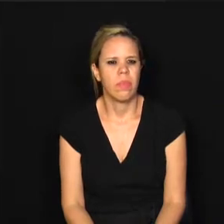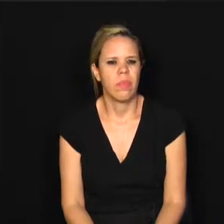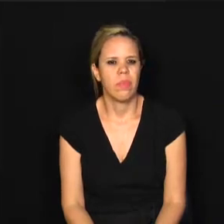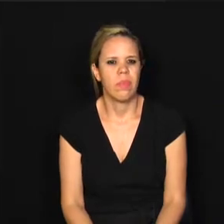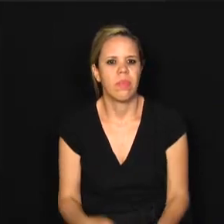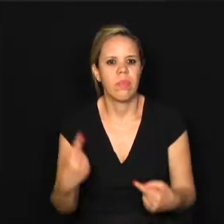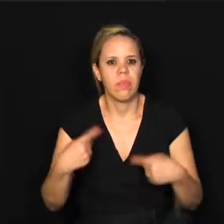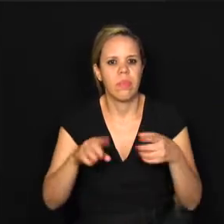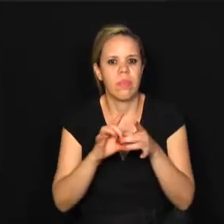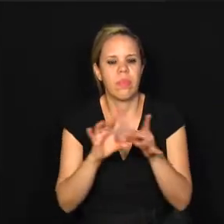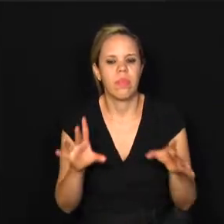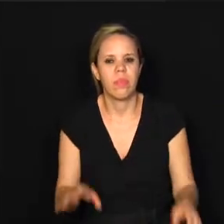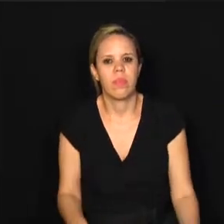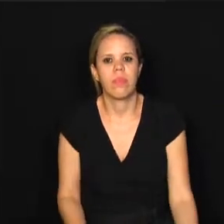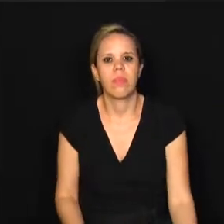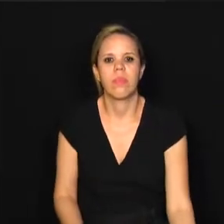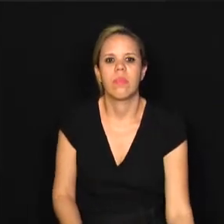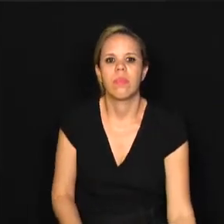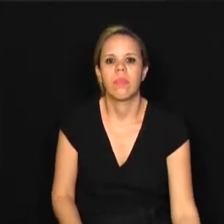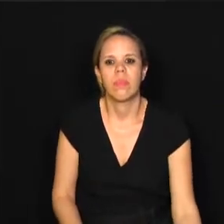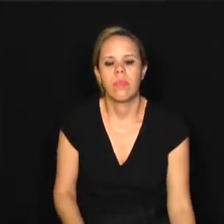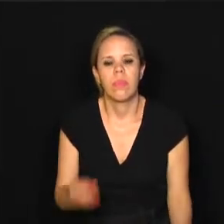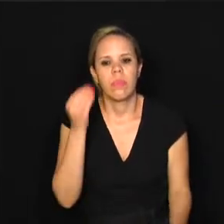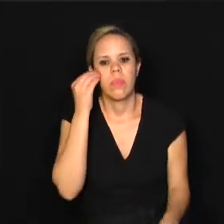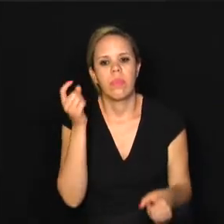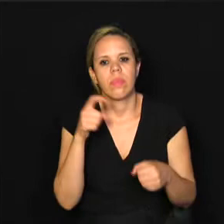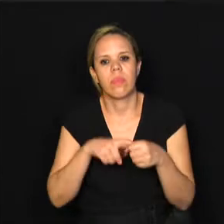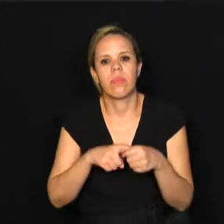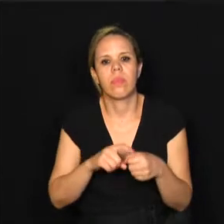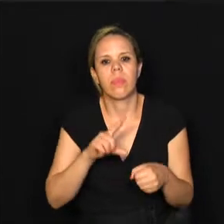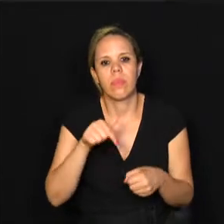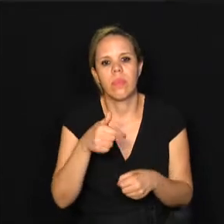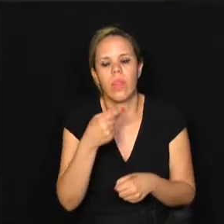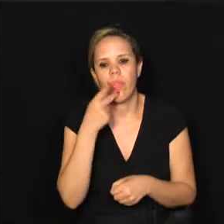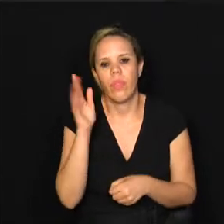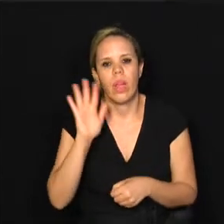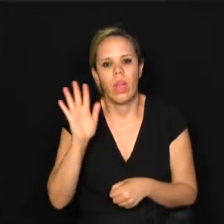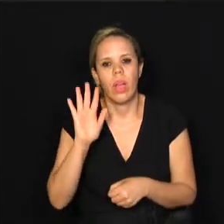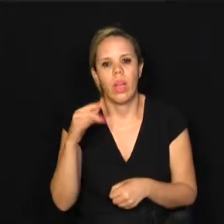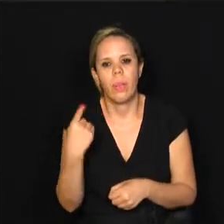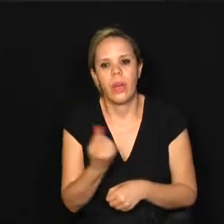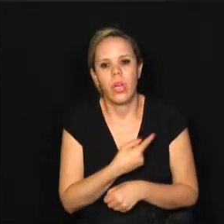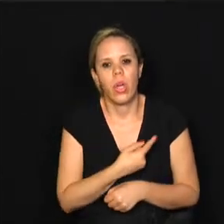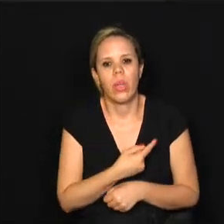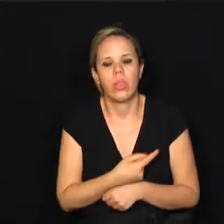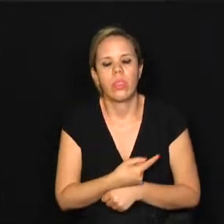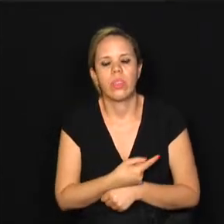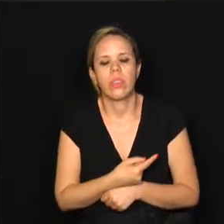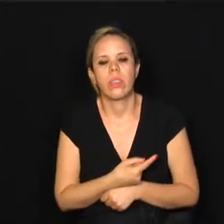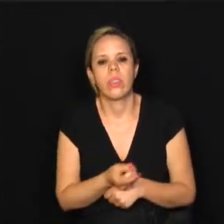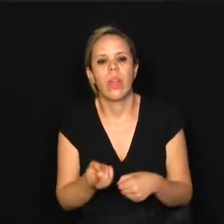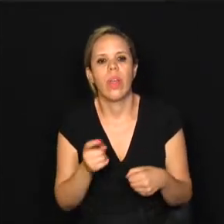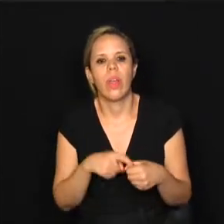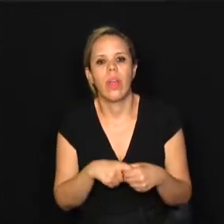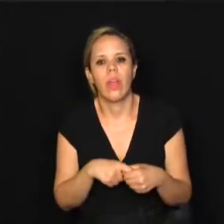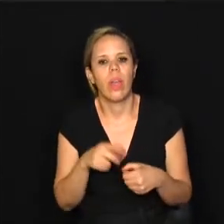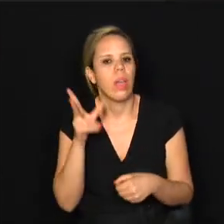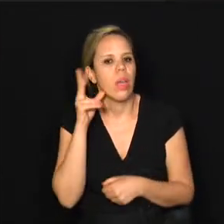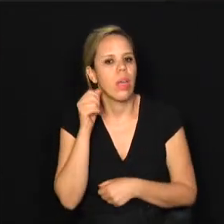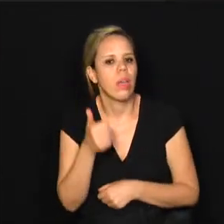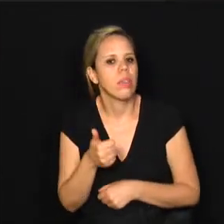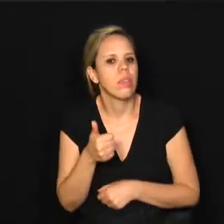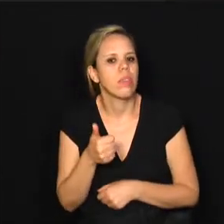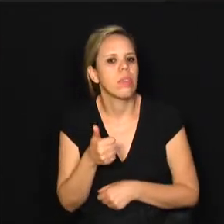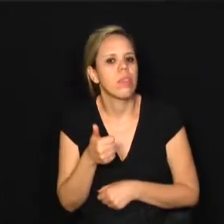livre, enquanto a dona Sebastiana tente voltar, assim que ela voltar, ela dá um sinalzinho para a gente. Tá nos ouvindo, dona